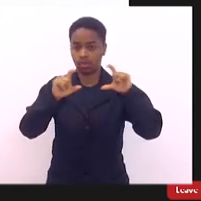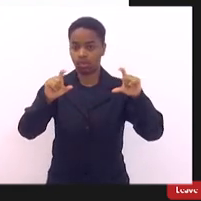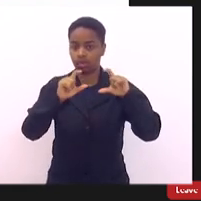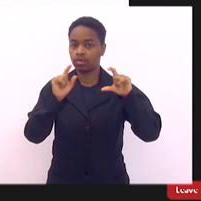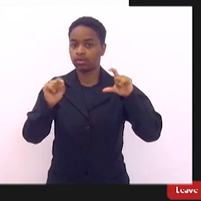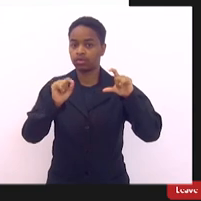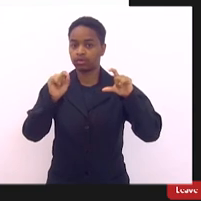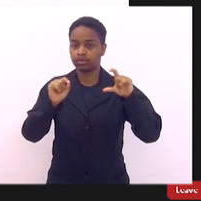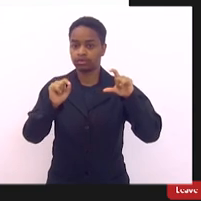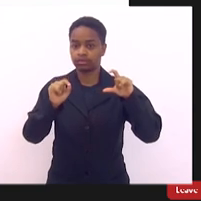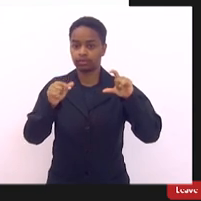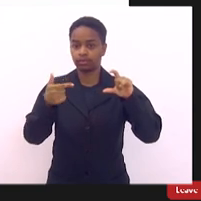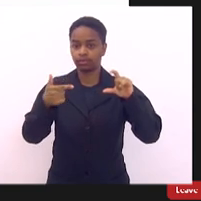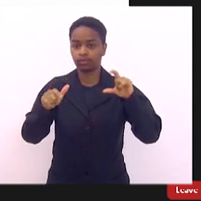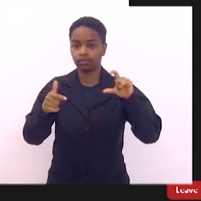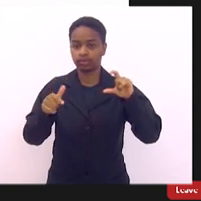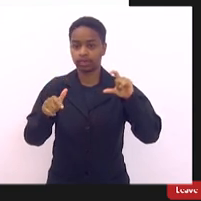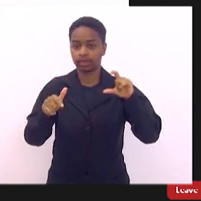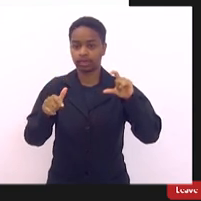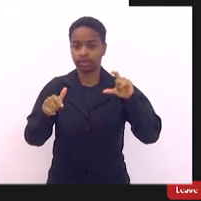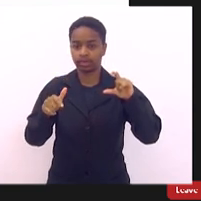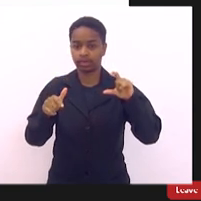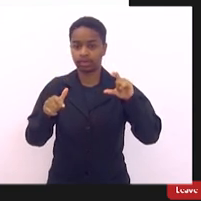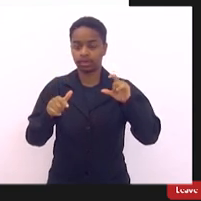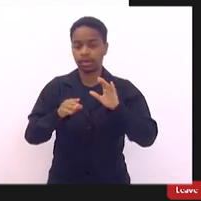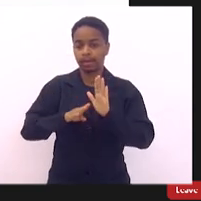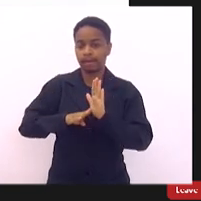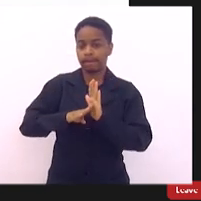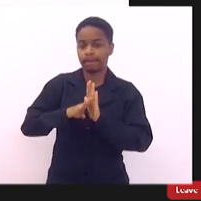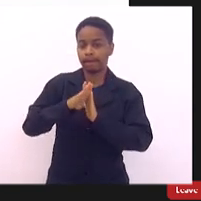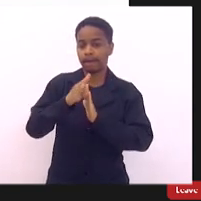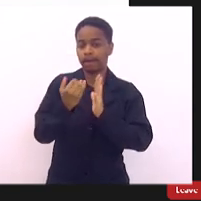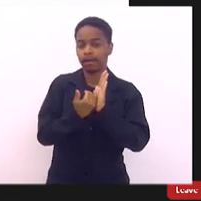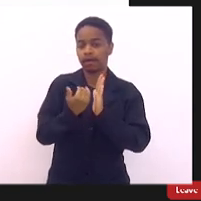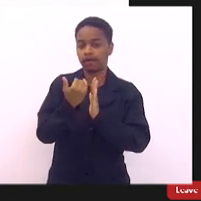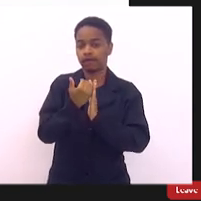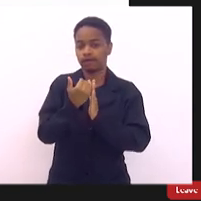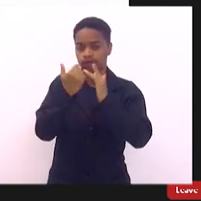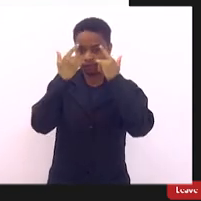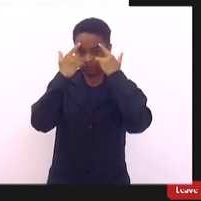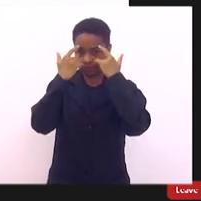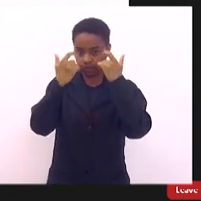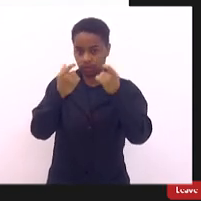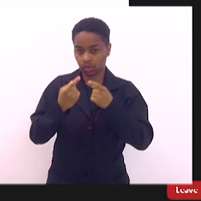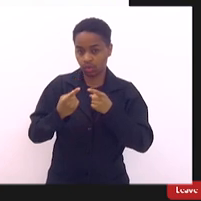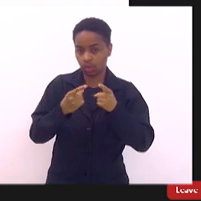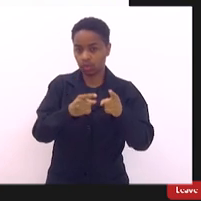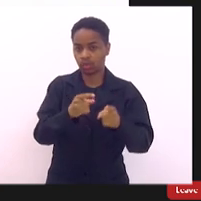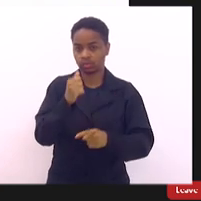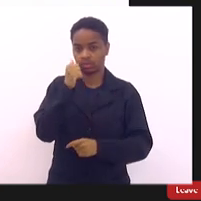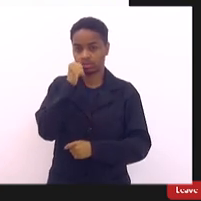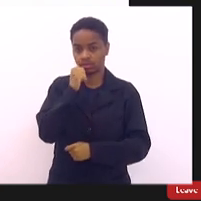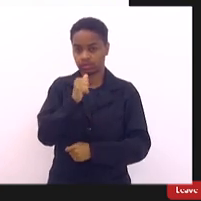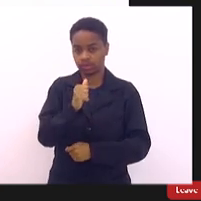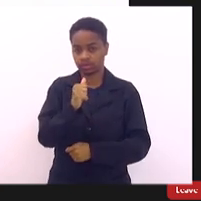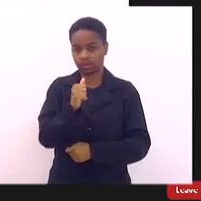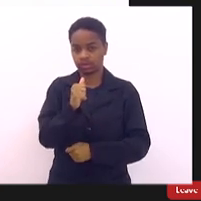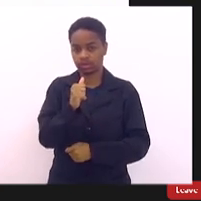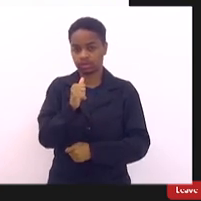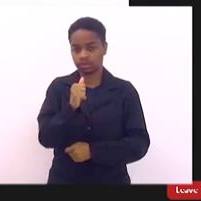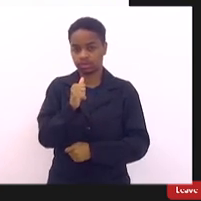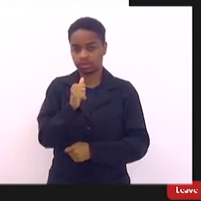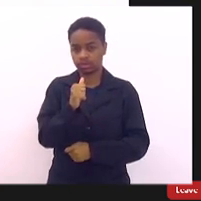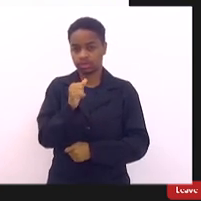não tem uma prevalência de violência contra a mulher em relação à